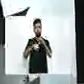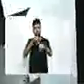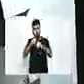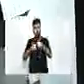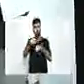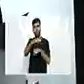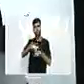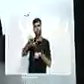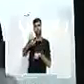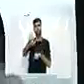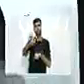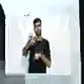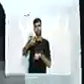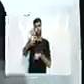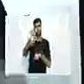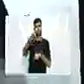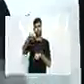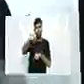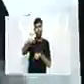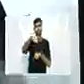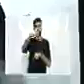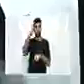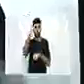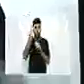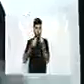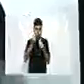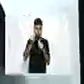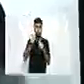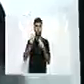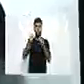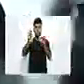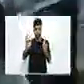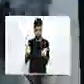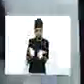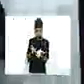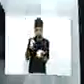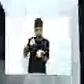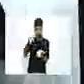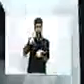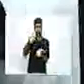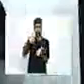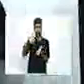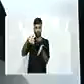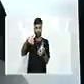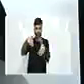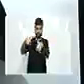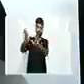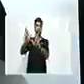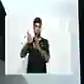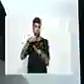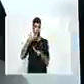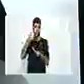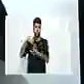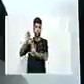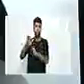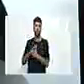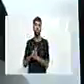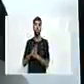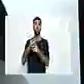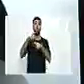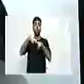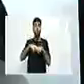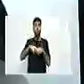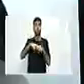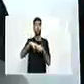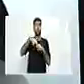Fátima onde todo mundo entendeu o programa de tirar os contêiner da rua para que os